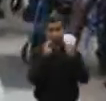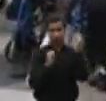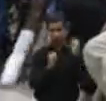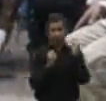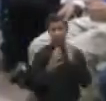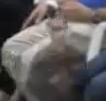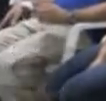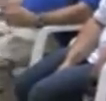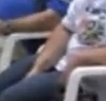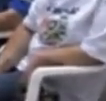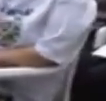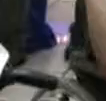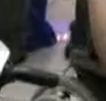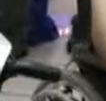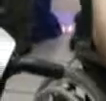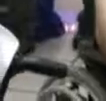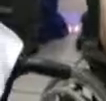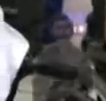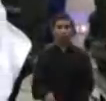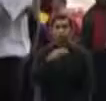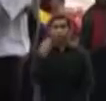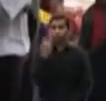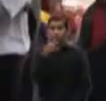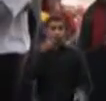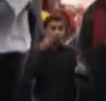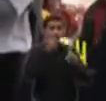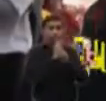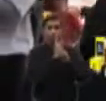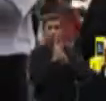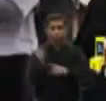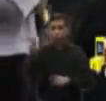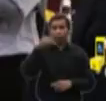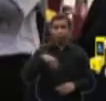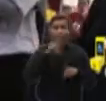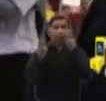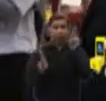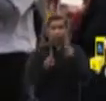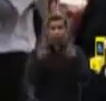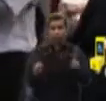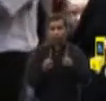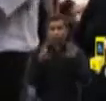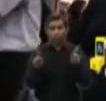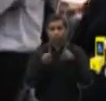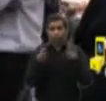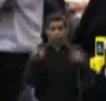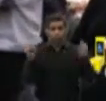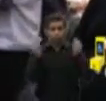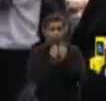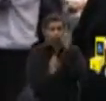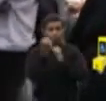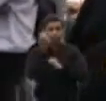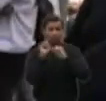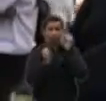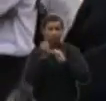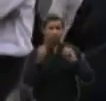deficiência física. É o segundo evento, né, realizado aqui pelo Espaço Cidadania, com apoio de grandes empresas, inclusive